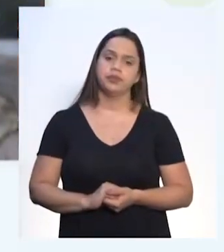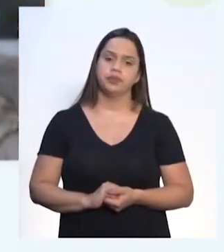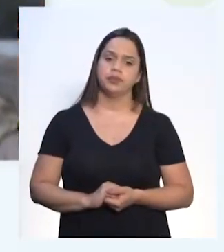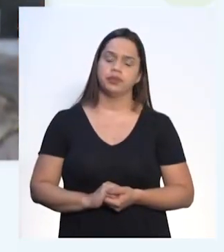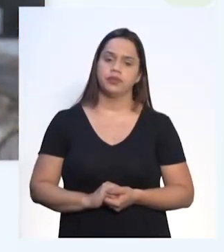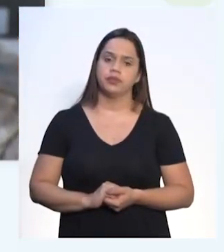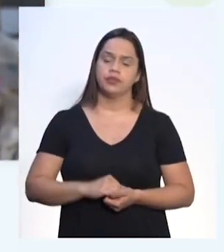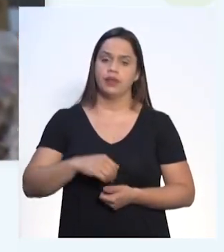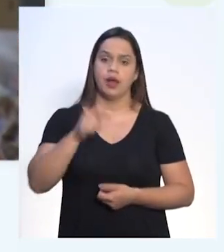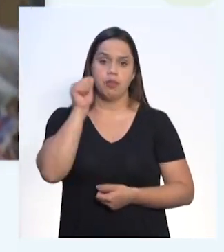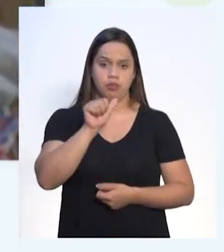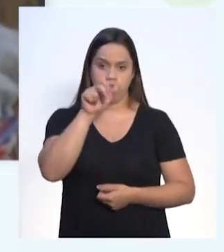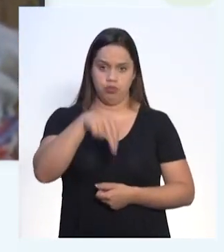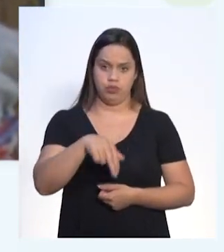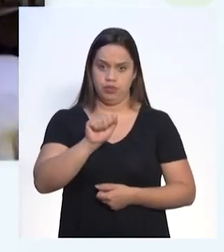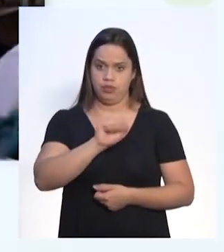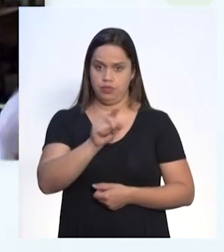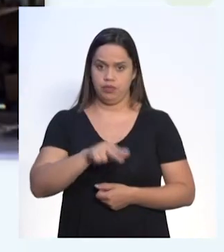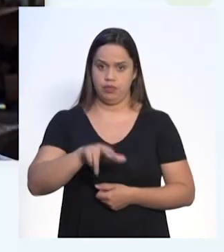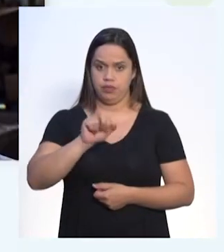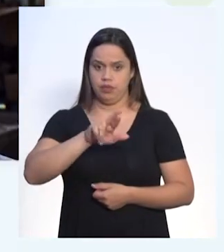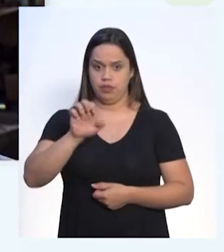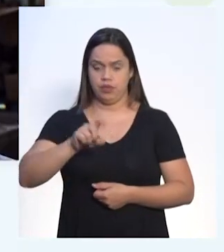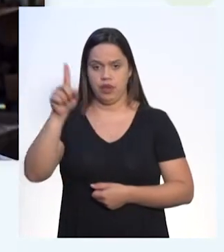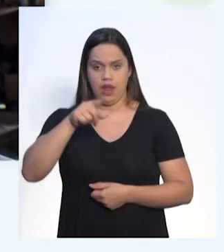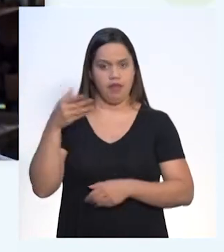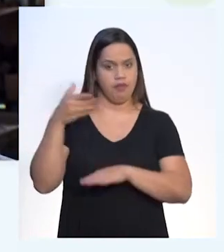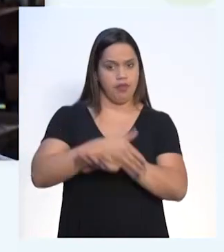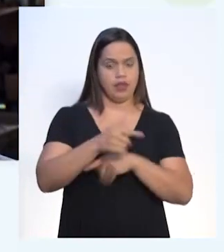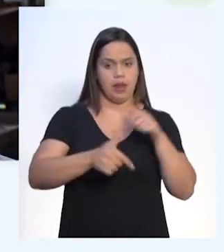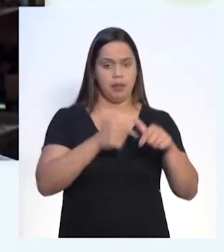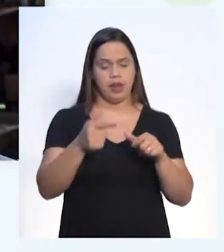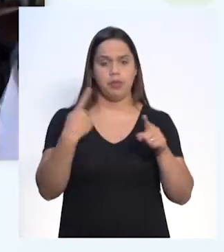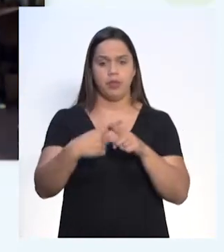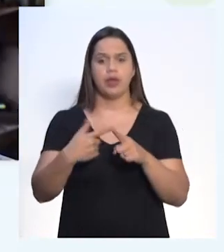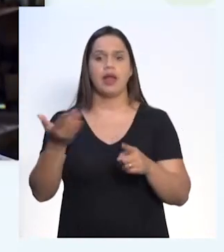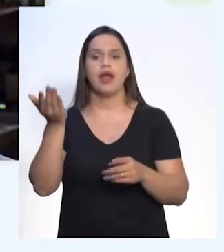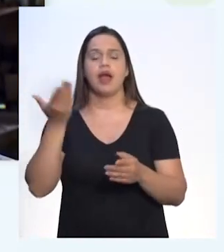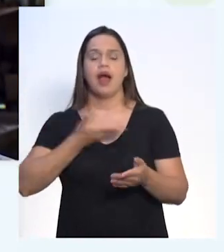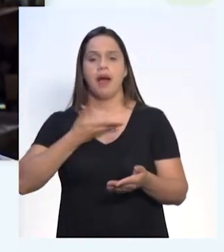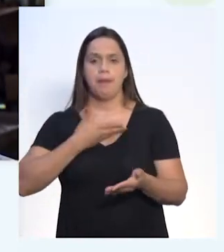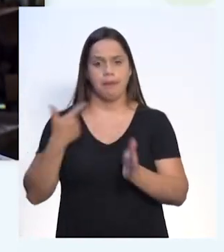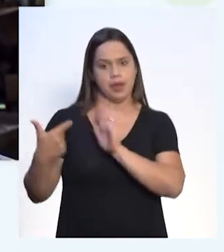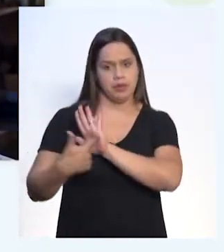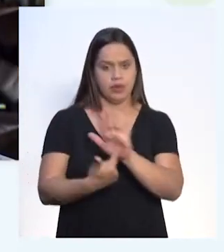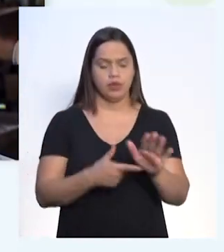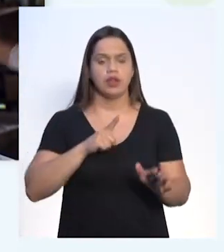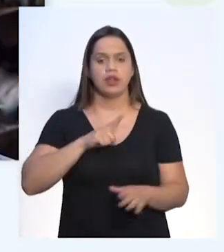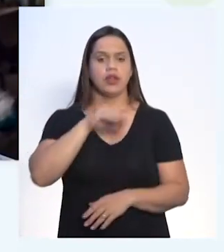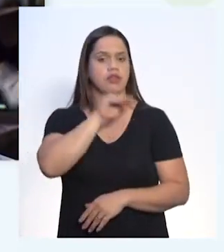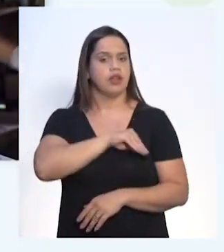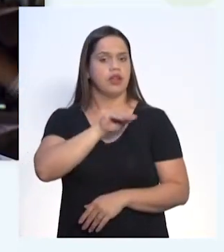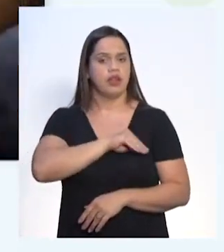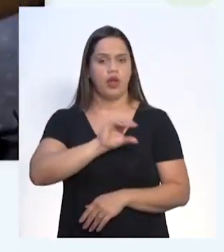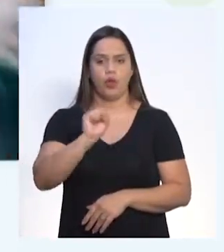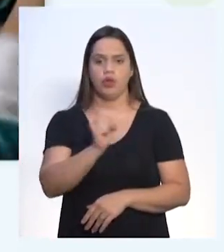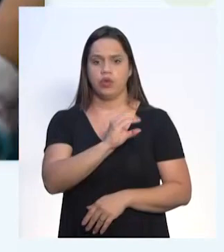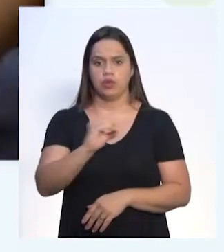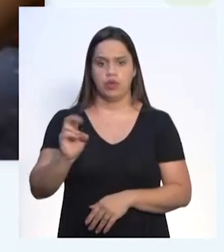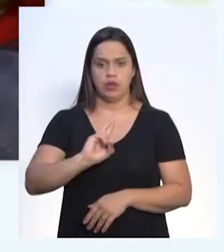Nazaré veio para a cooperativa por indicação de uma amiga e recebe, em média, R$ 800 por